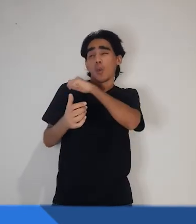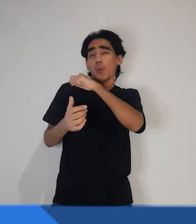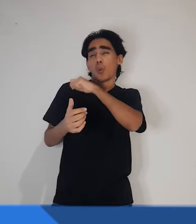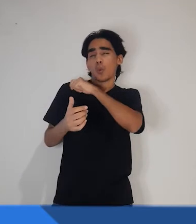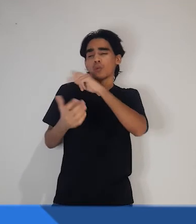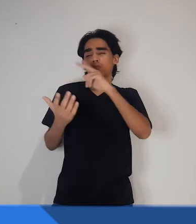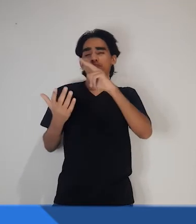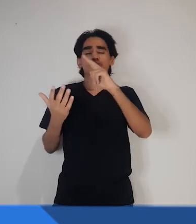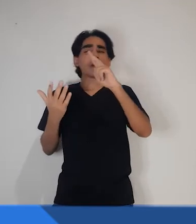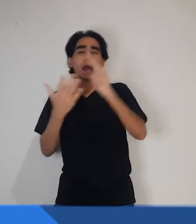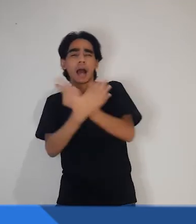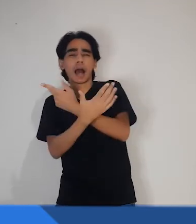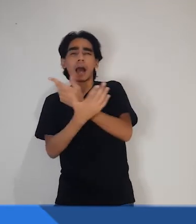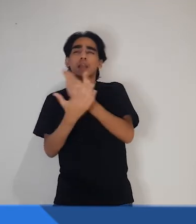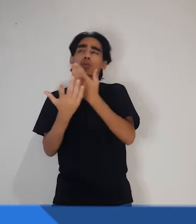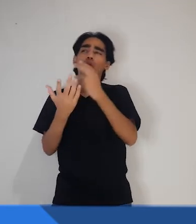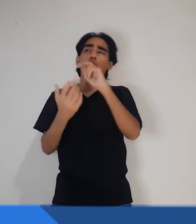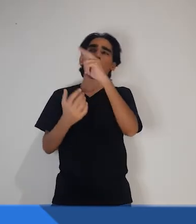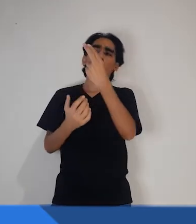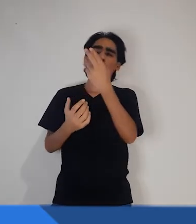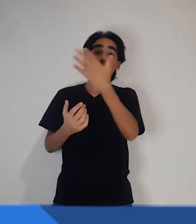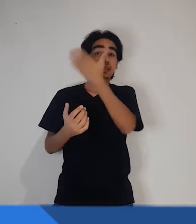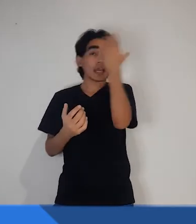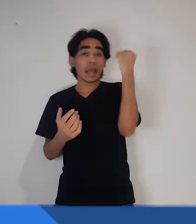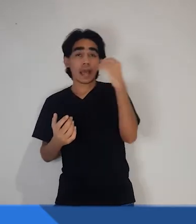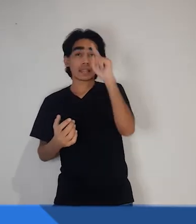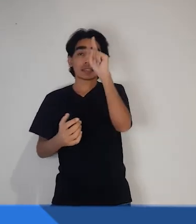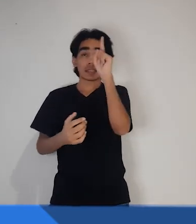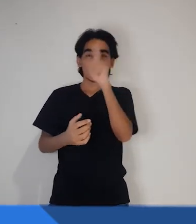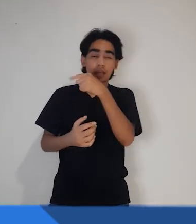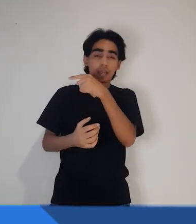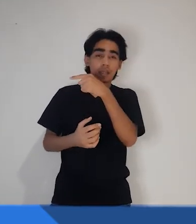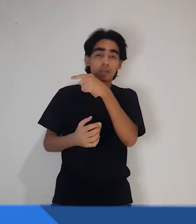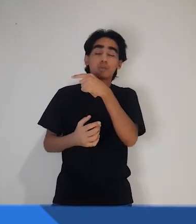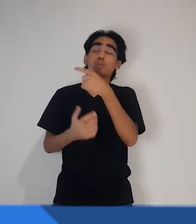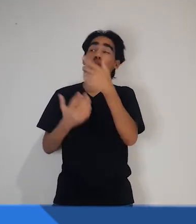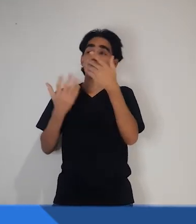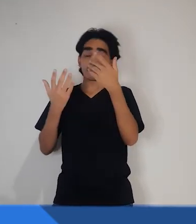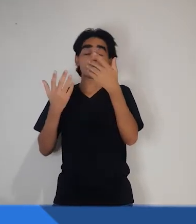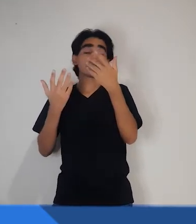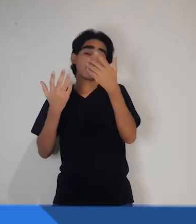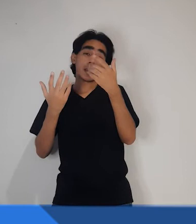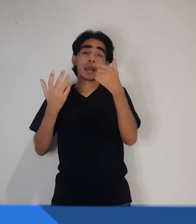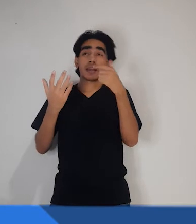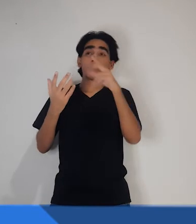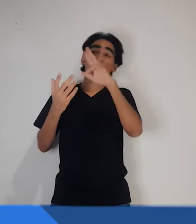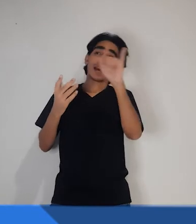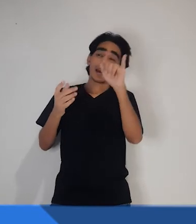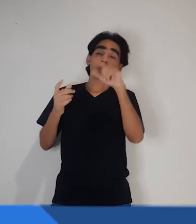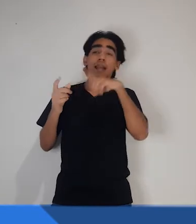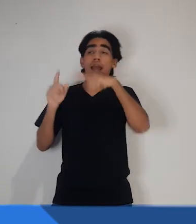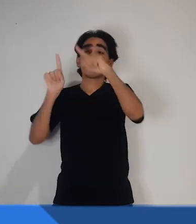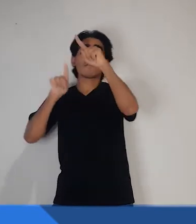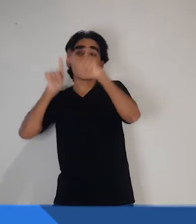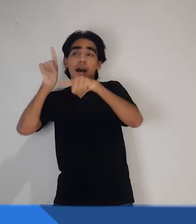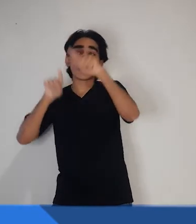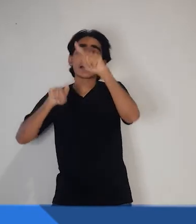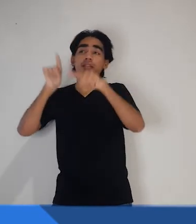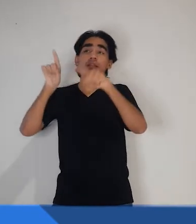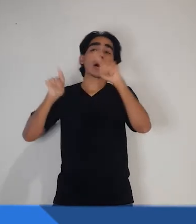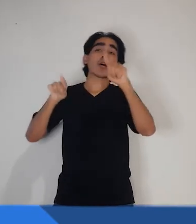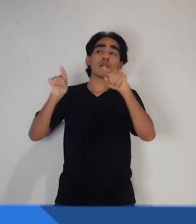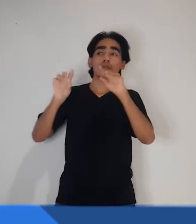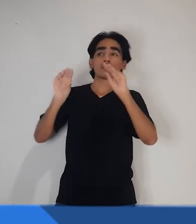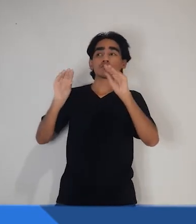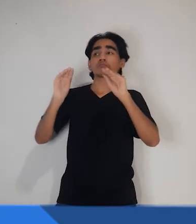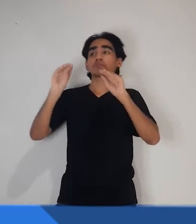acento, eu vou colocar aqui também essa opção, porque eu não quero zerar a nota dele por conta de um acento. Não quero, então eu vou